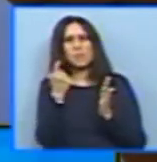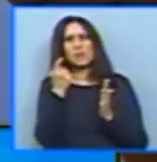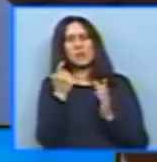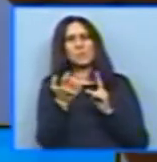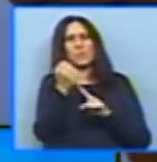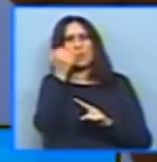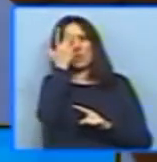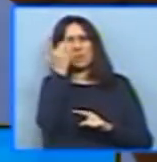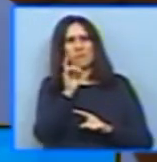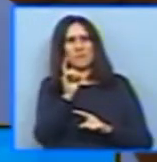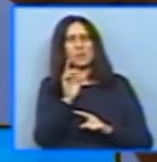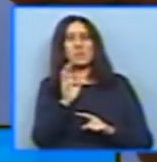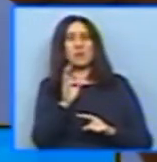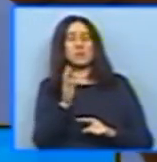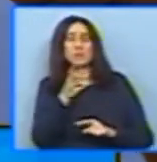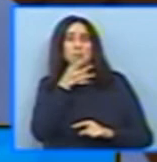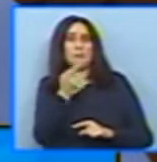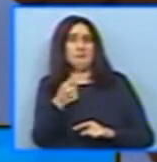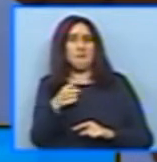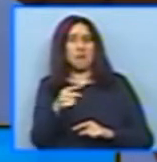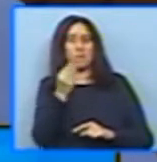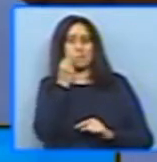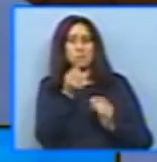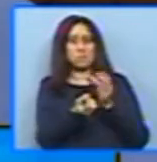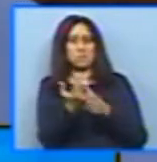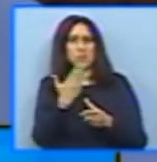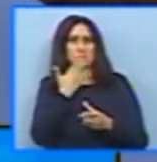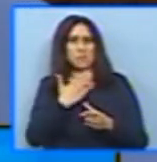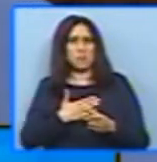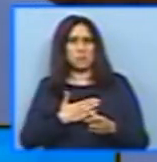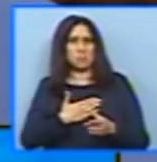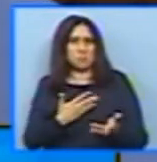porventura, como, eu diria, embrionários,